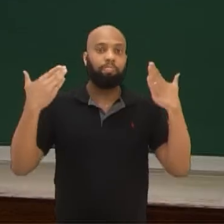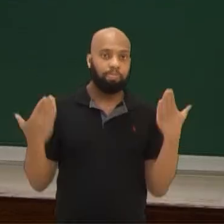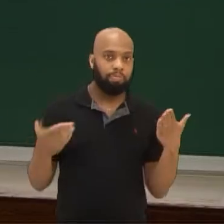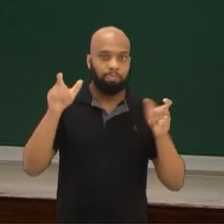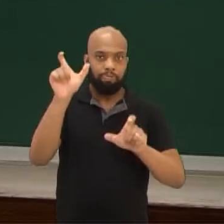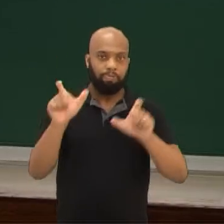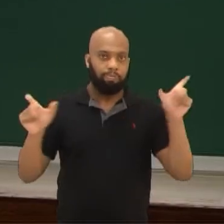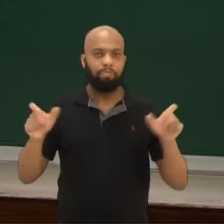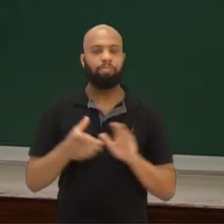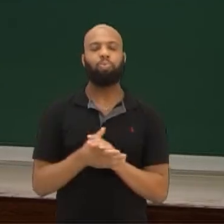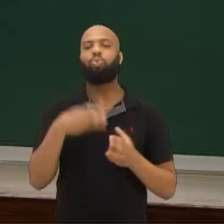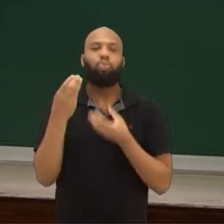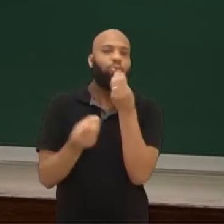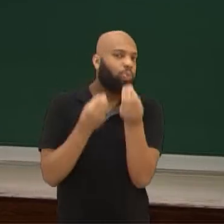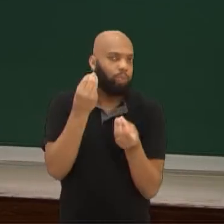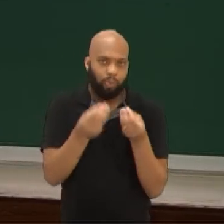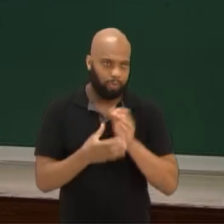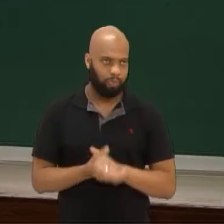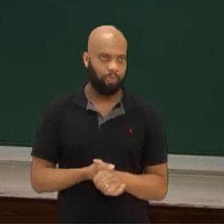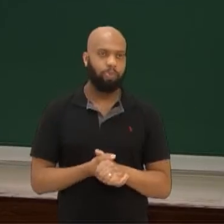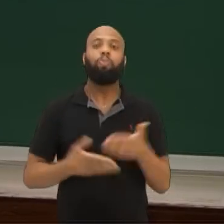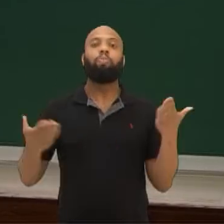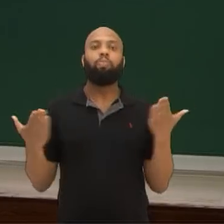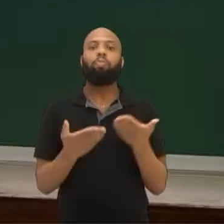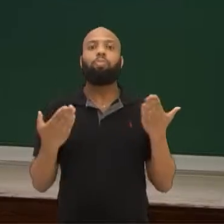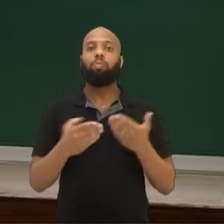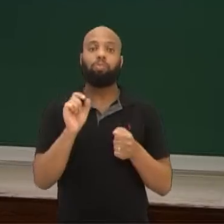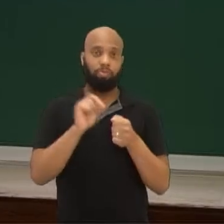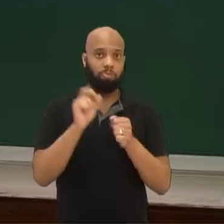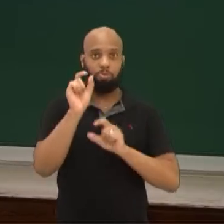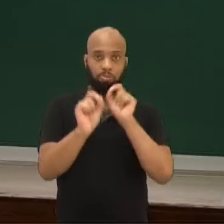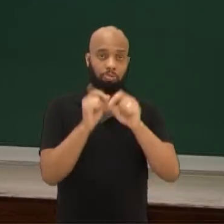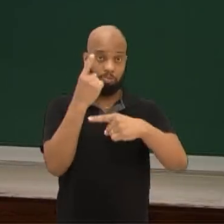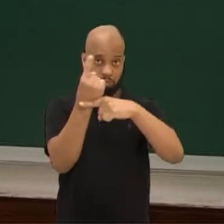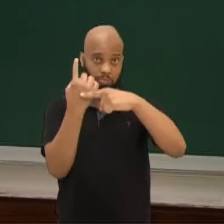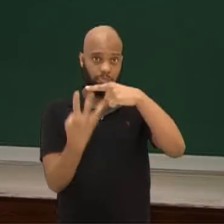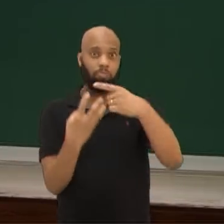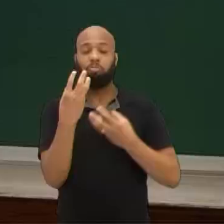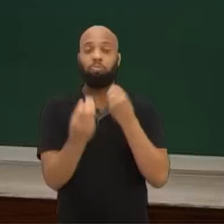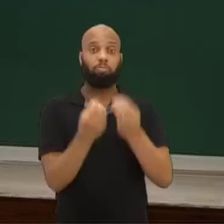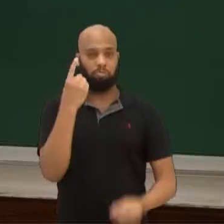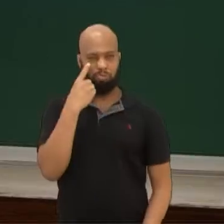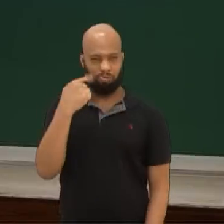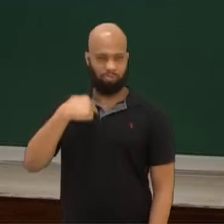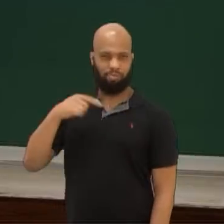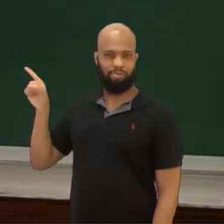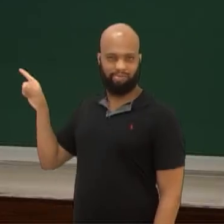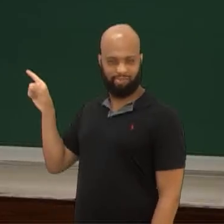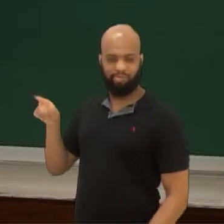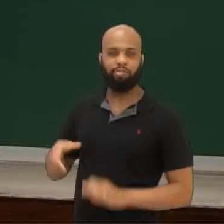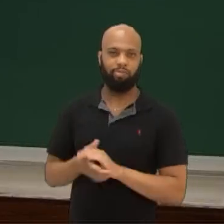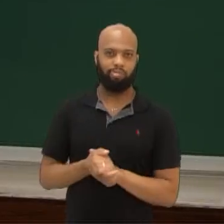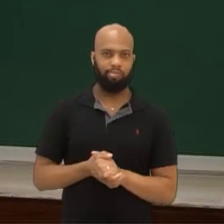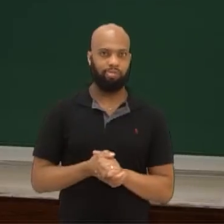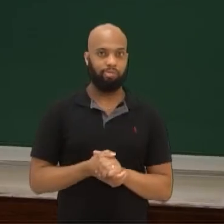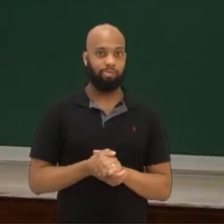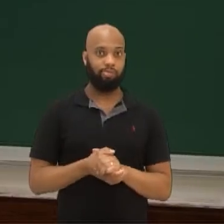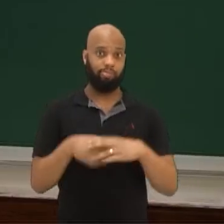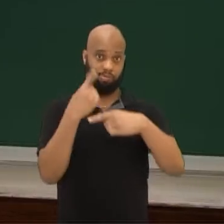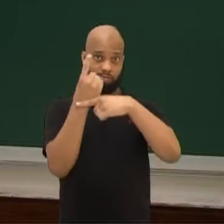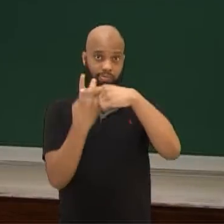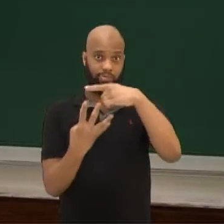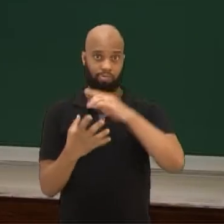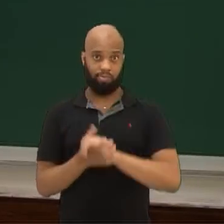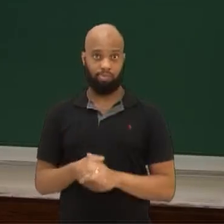E aí, galerinha? Como que ficou? Agora vocês giraram 1/4 da volta. Olha a prof de frente para vocês, se a prof girar 1/4